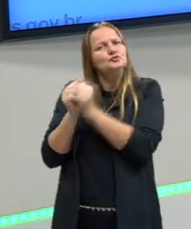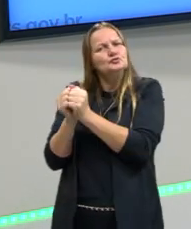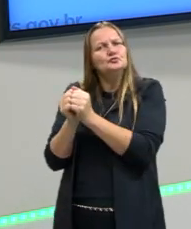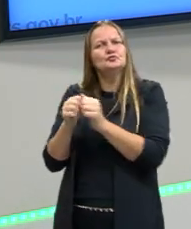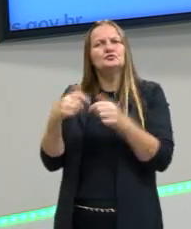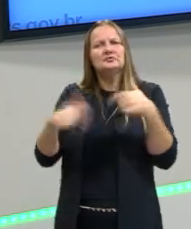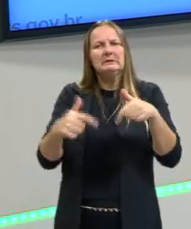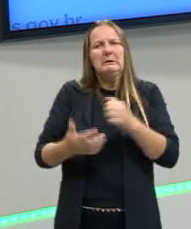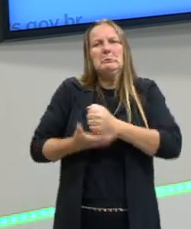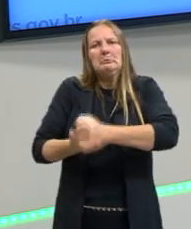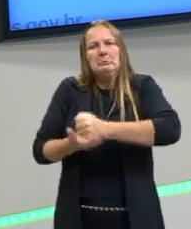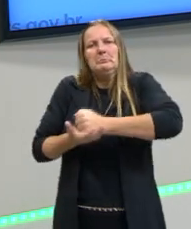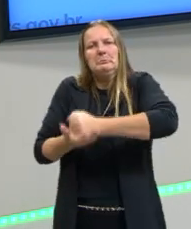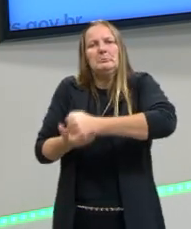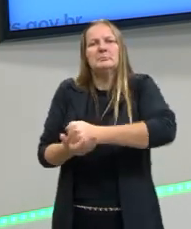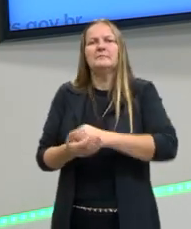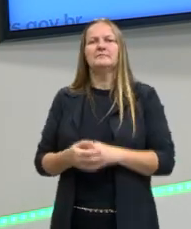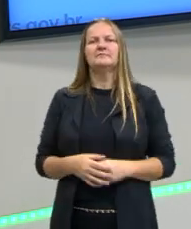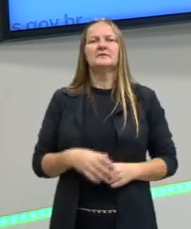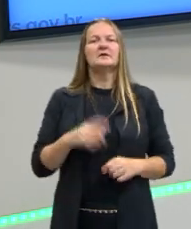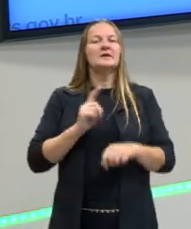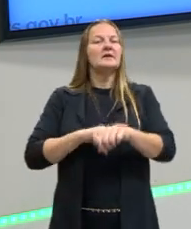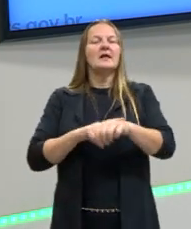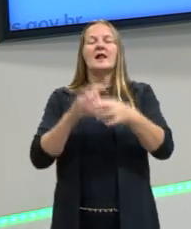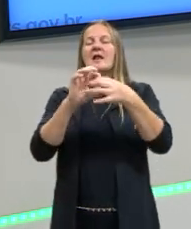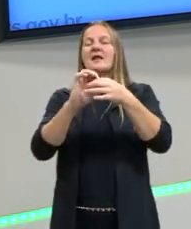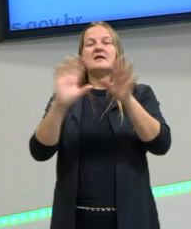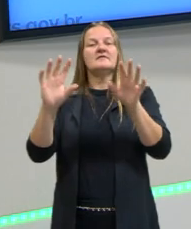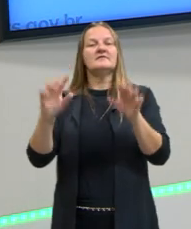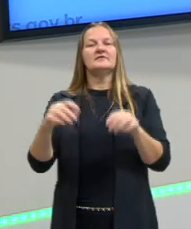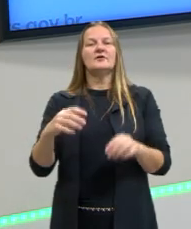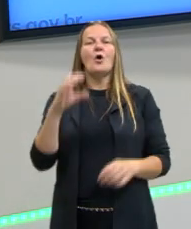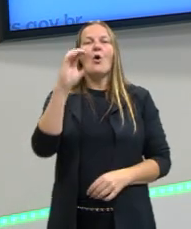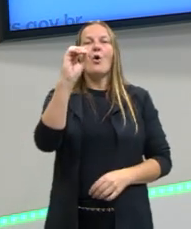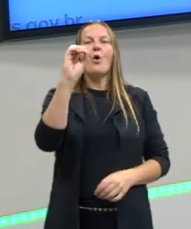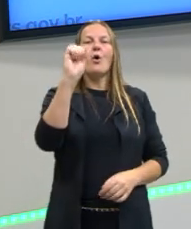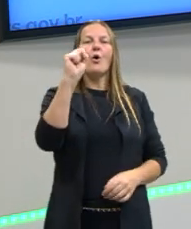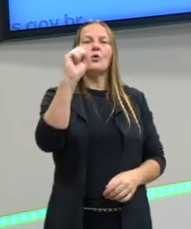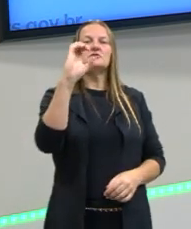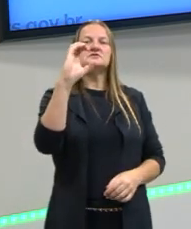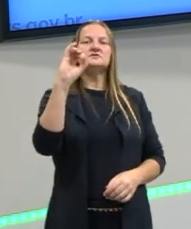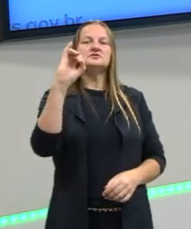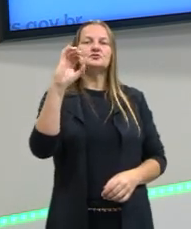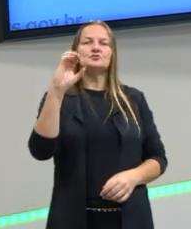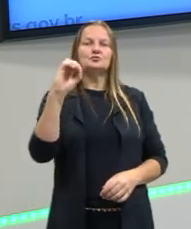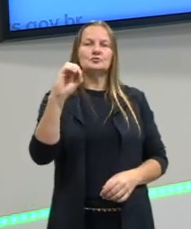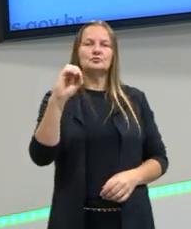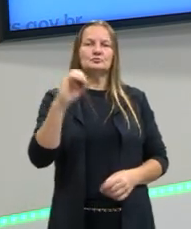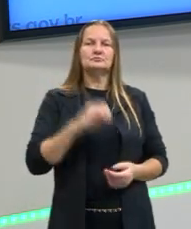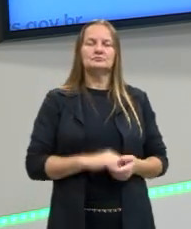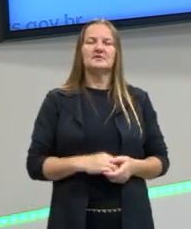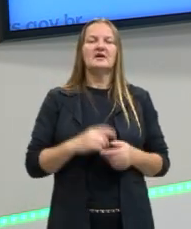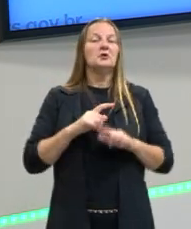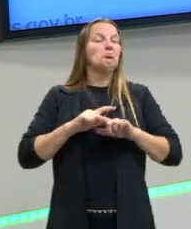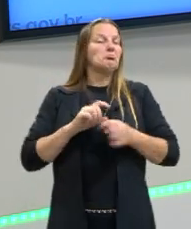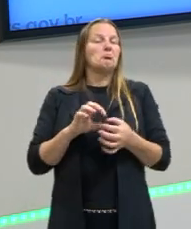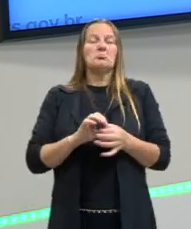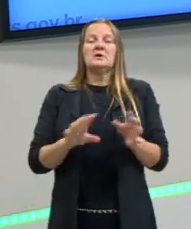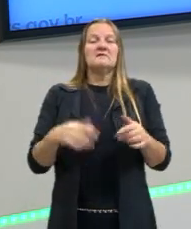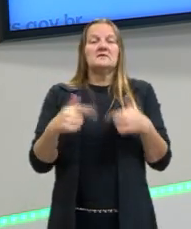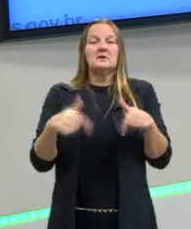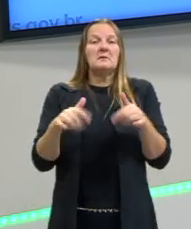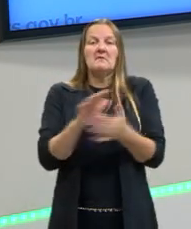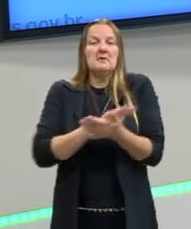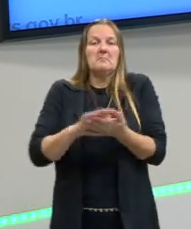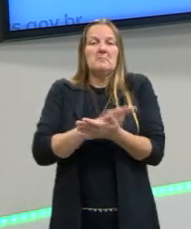trabalhavam para eles eles tinham esse tempo disponível o ócio Chamamos o ócio né o ócio para ele ela